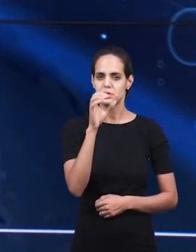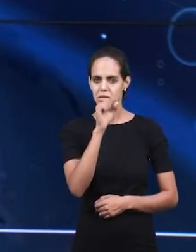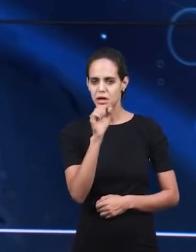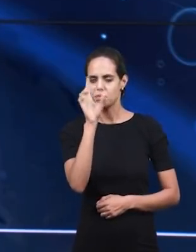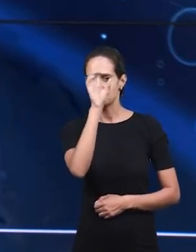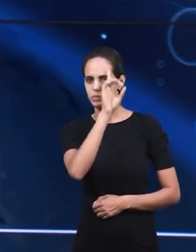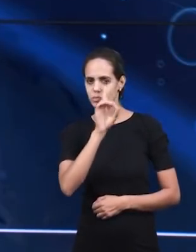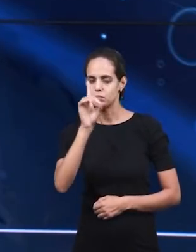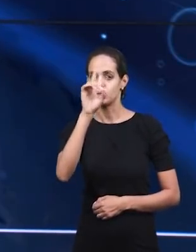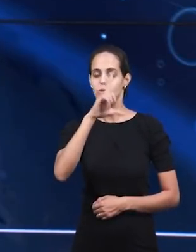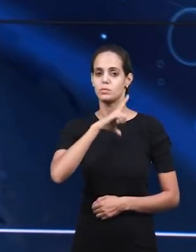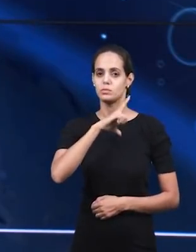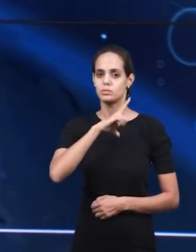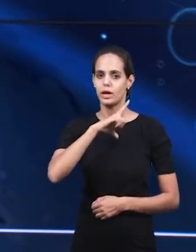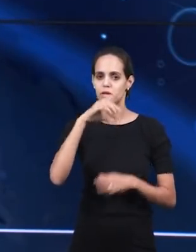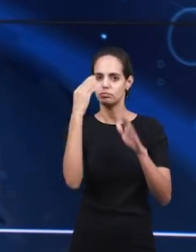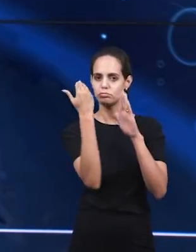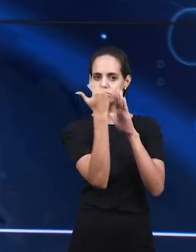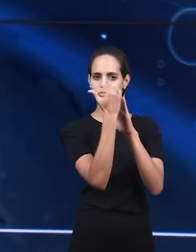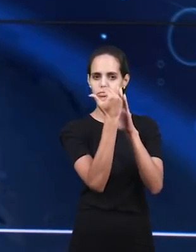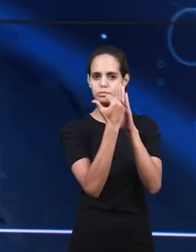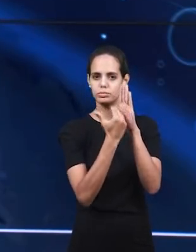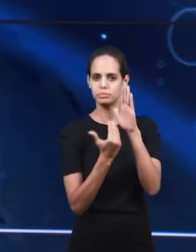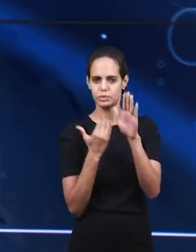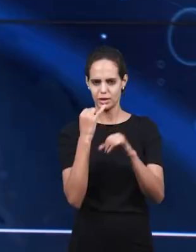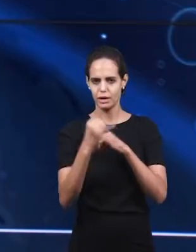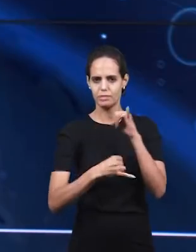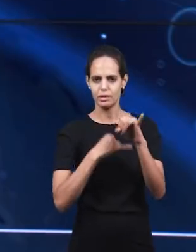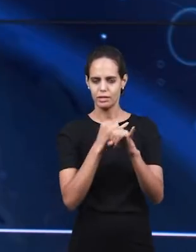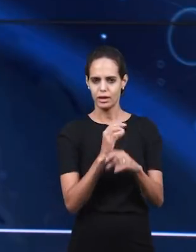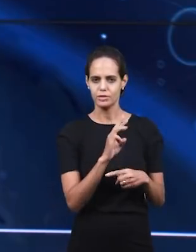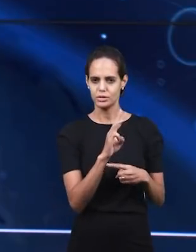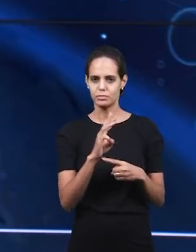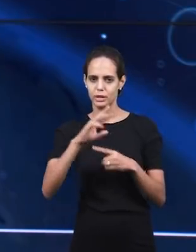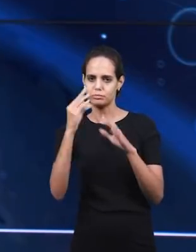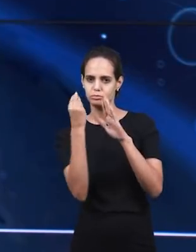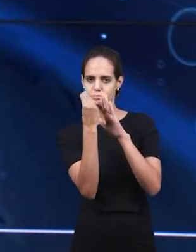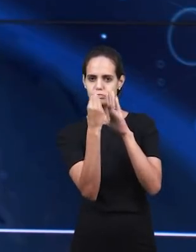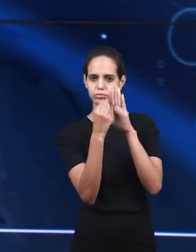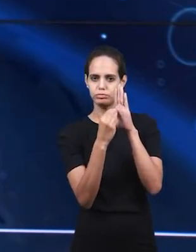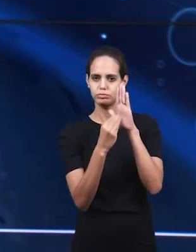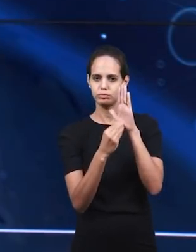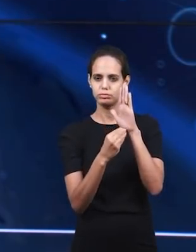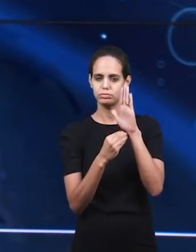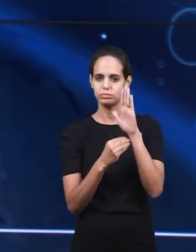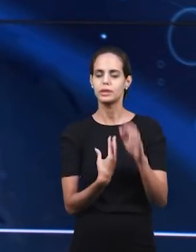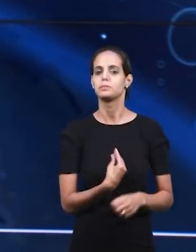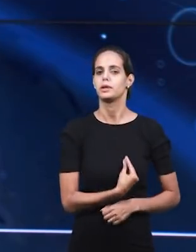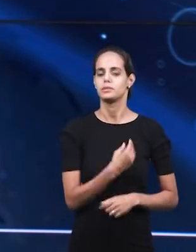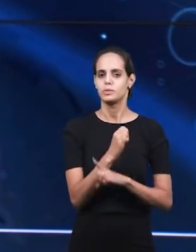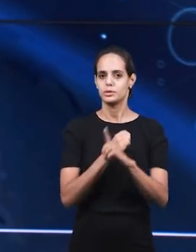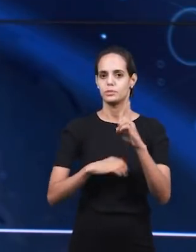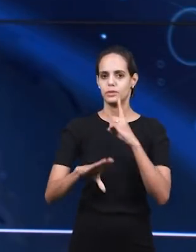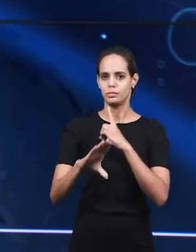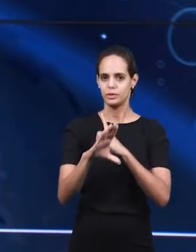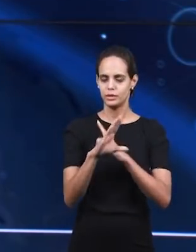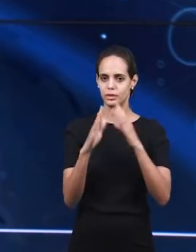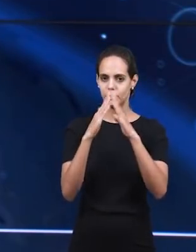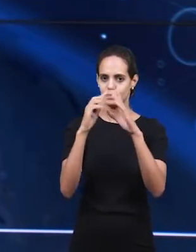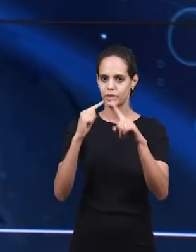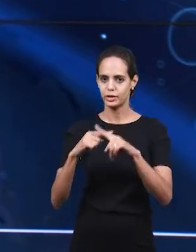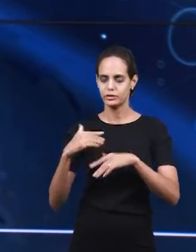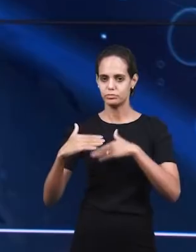portal, da igreja de Toronto, pelos nossos irmãos da igreja. É uma igreja próspera e uma igreja muito bem integrada com